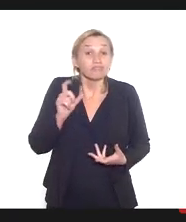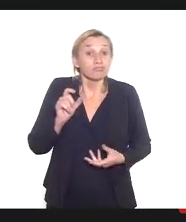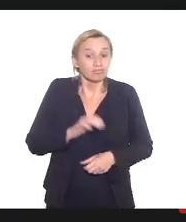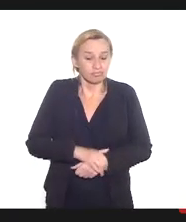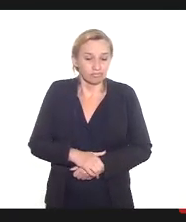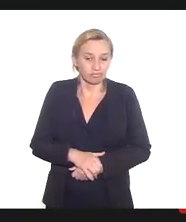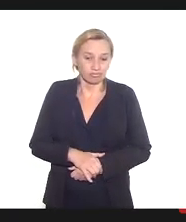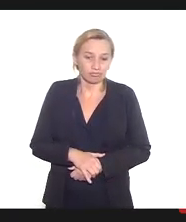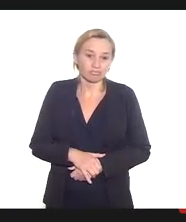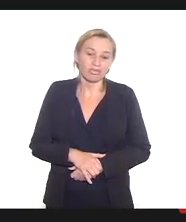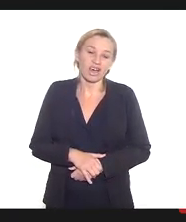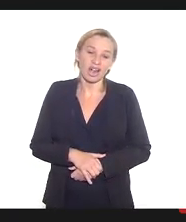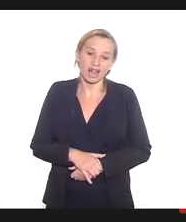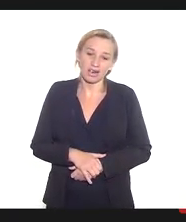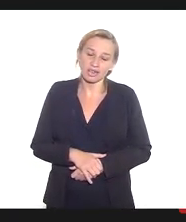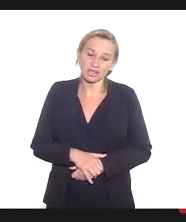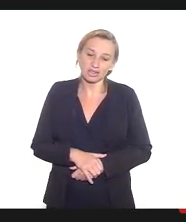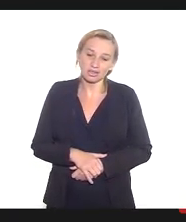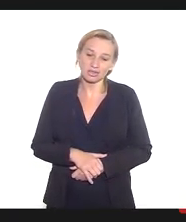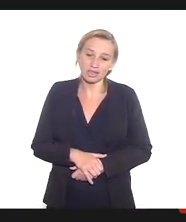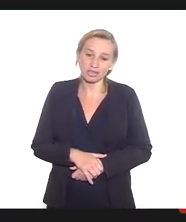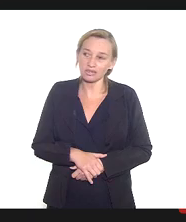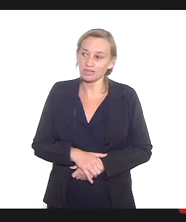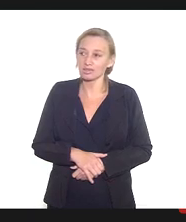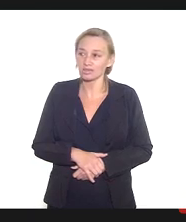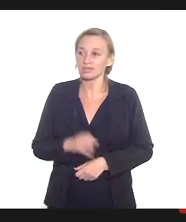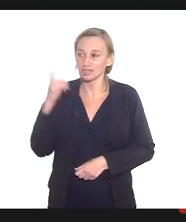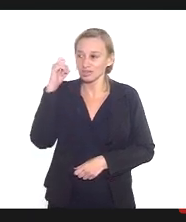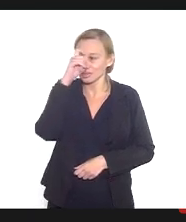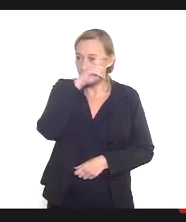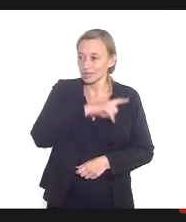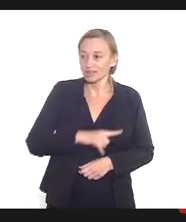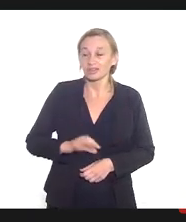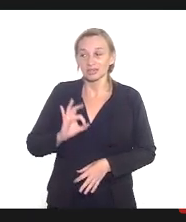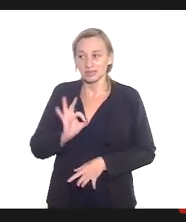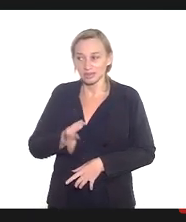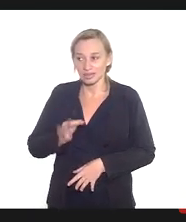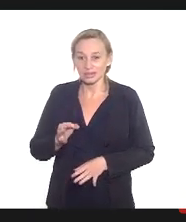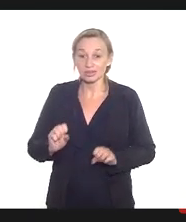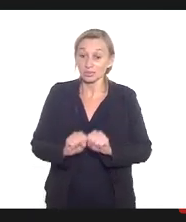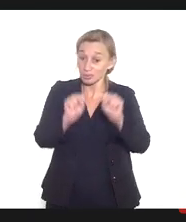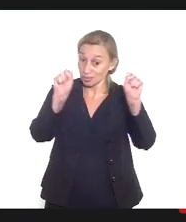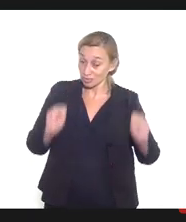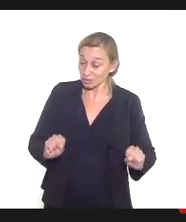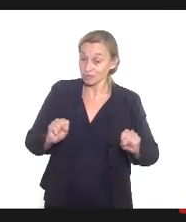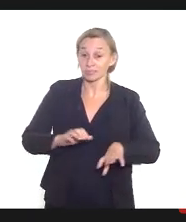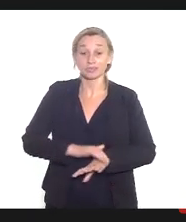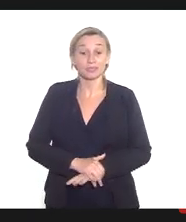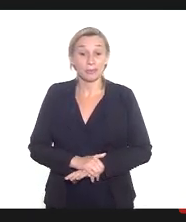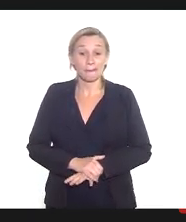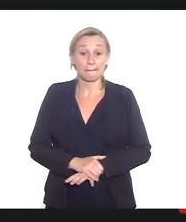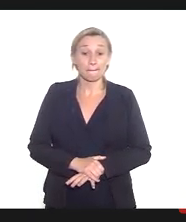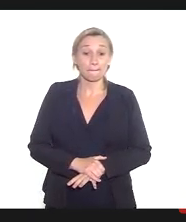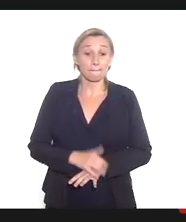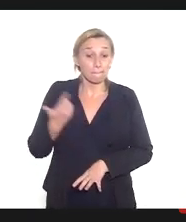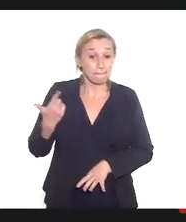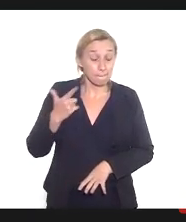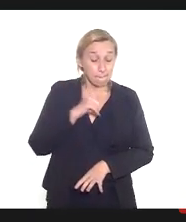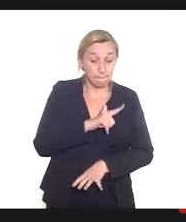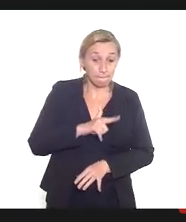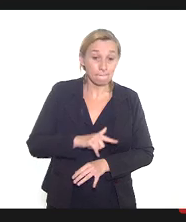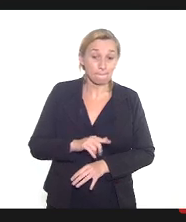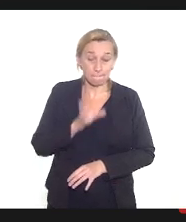ele existe dificuldade concretas do sistema né ou seguir a